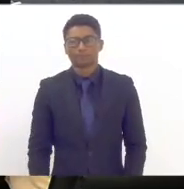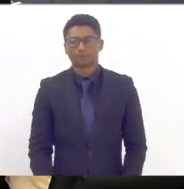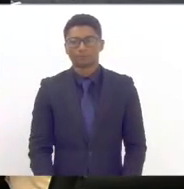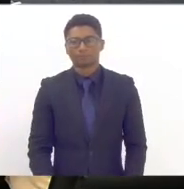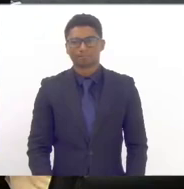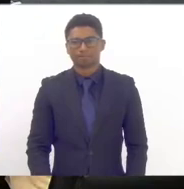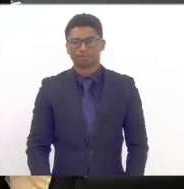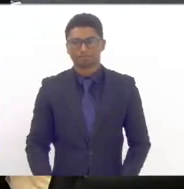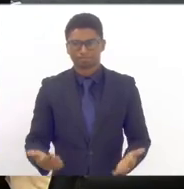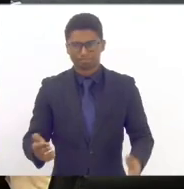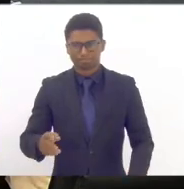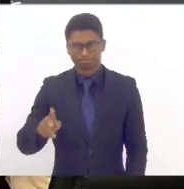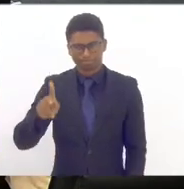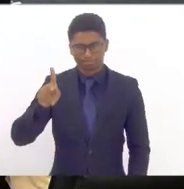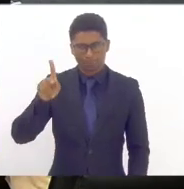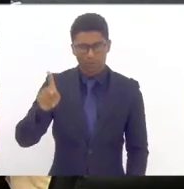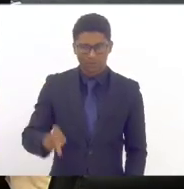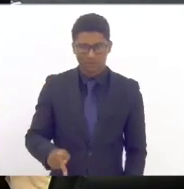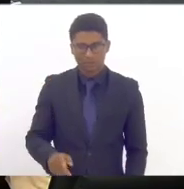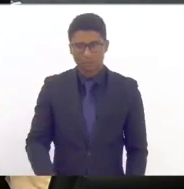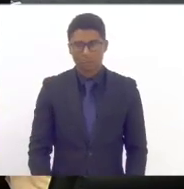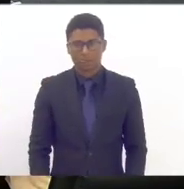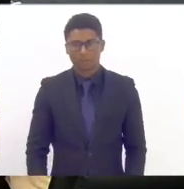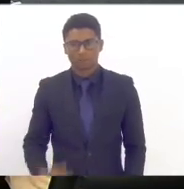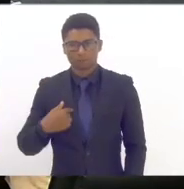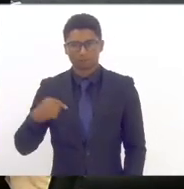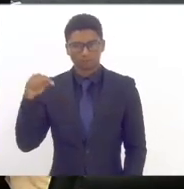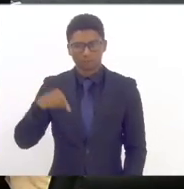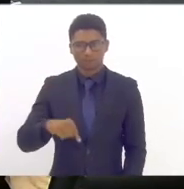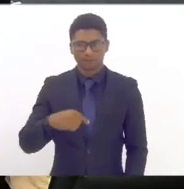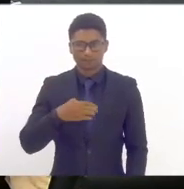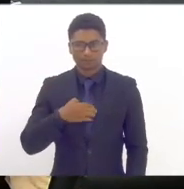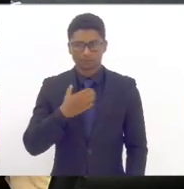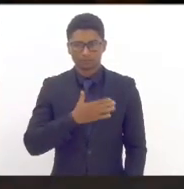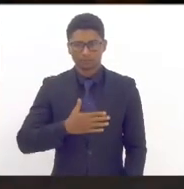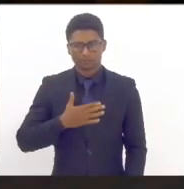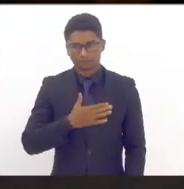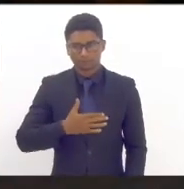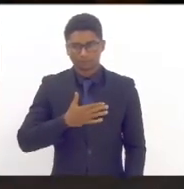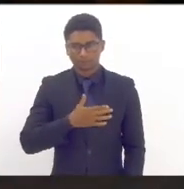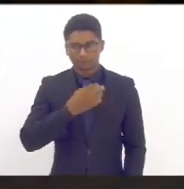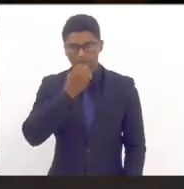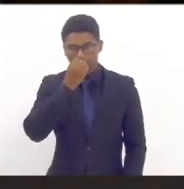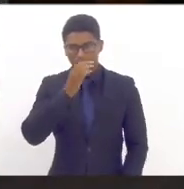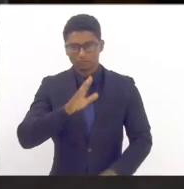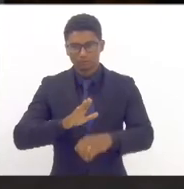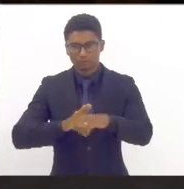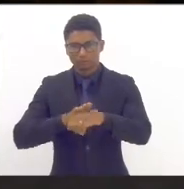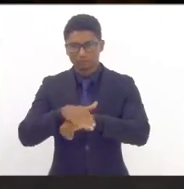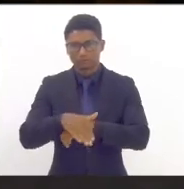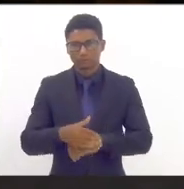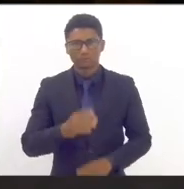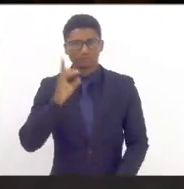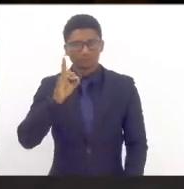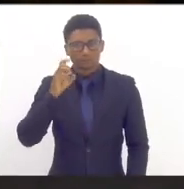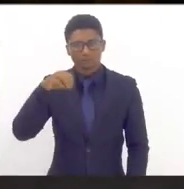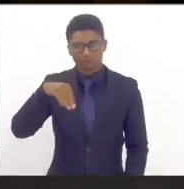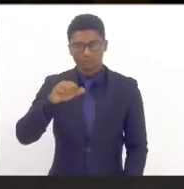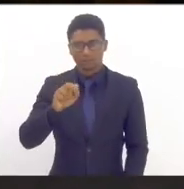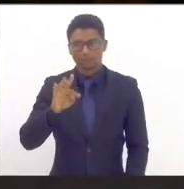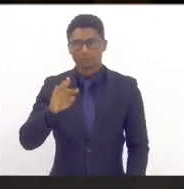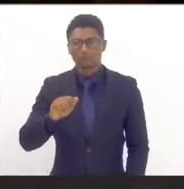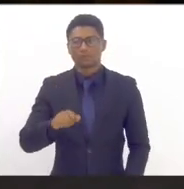presidente. É prazer estar aqui. Boa noite, deputada Marta Rocha. Boa